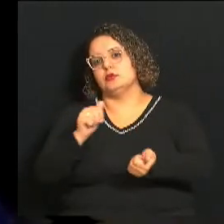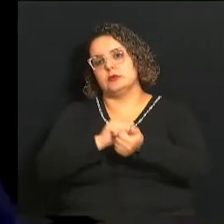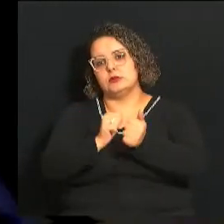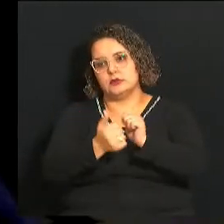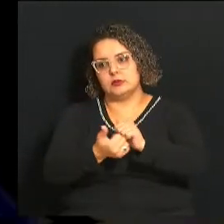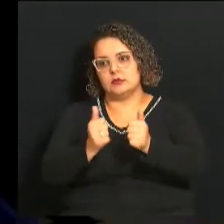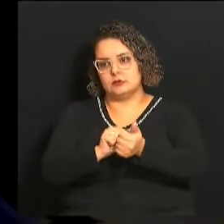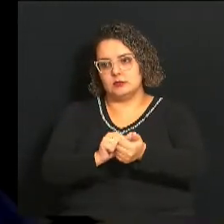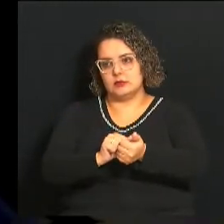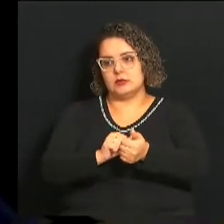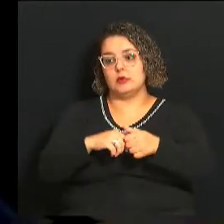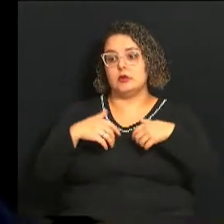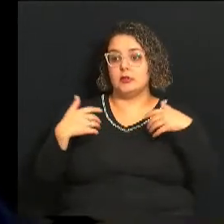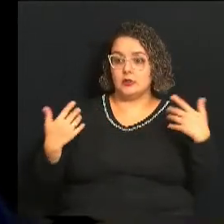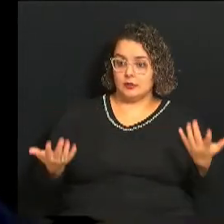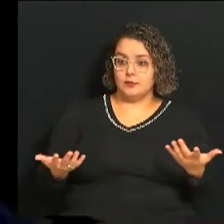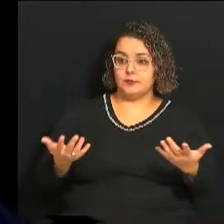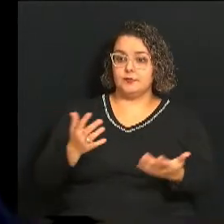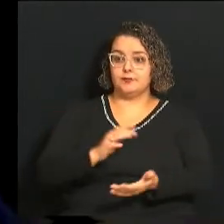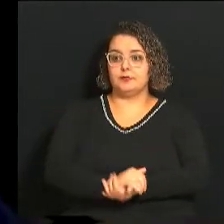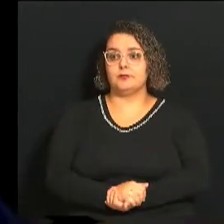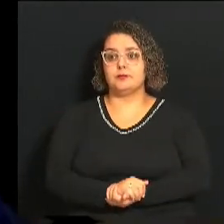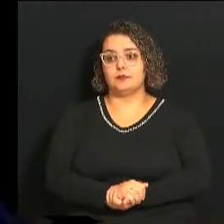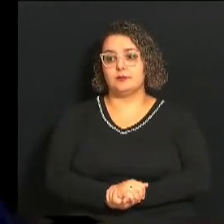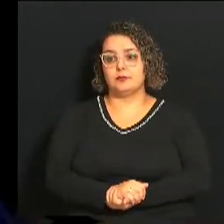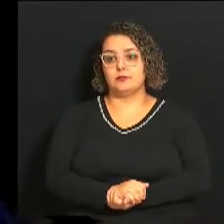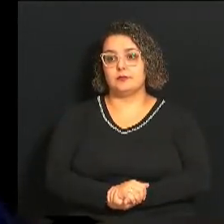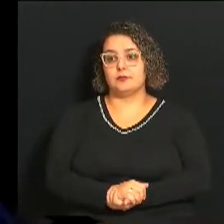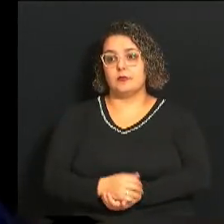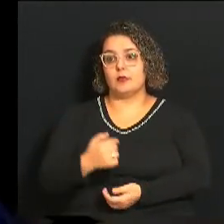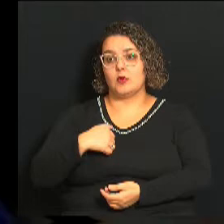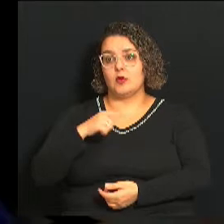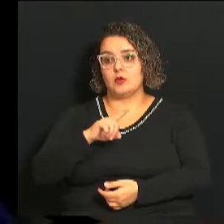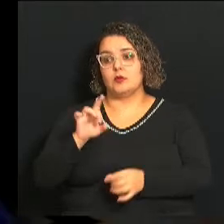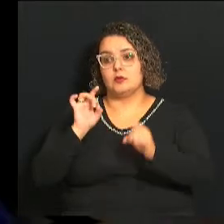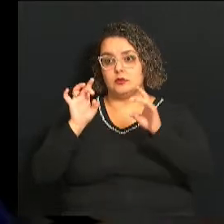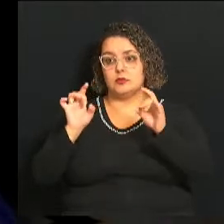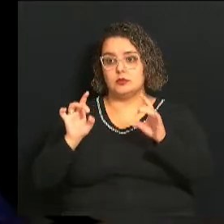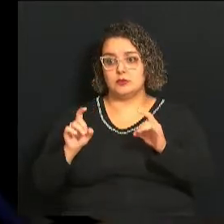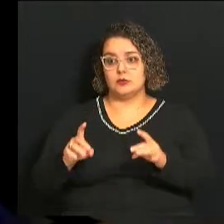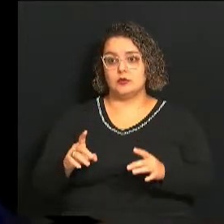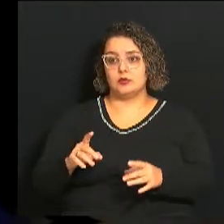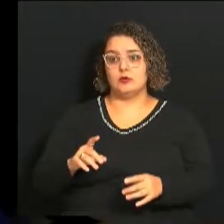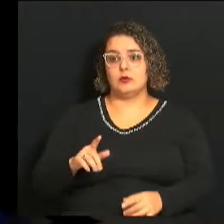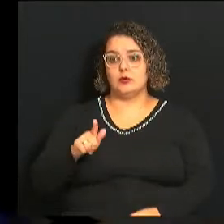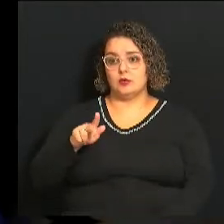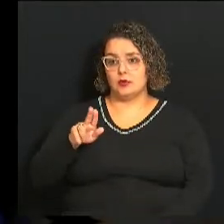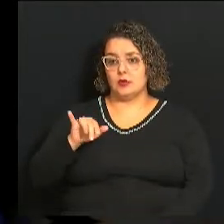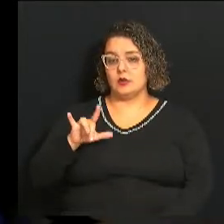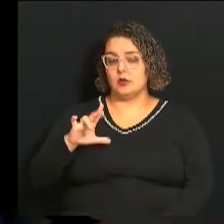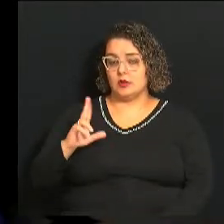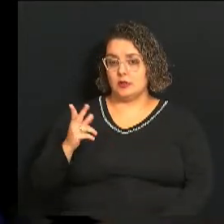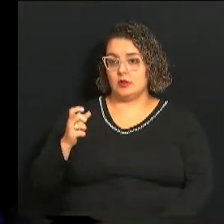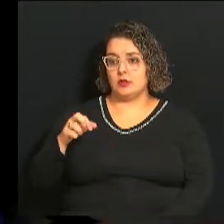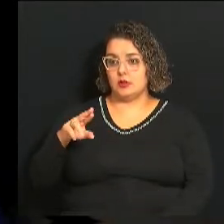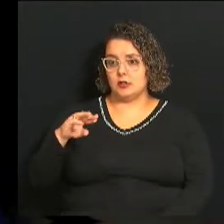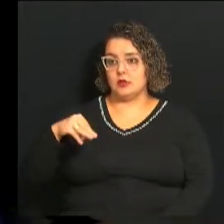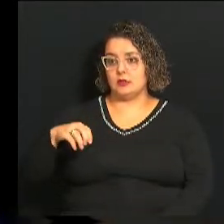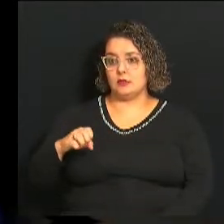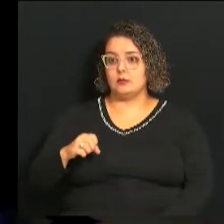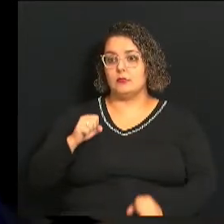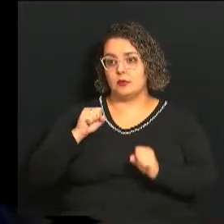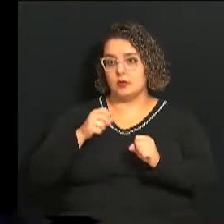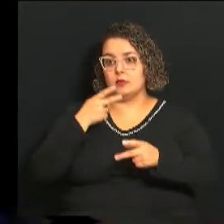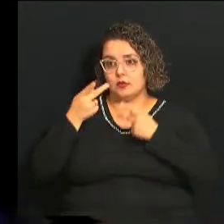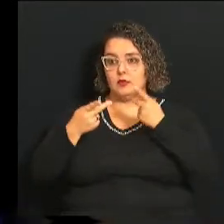né? E aí, também, né, eu não sou especialista, mas aí talvez o Guilherme possa dizer, nós temos um problema também com a rede subterrânea, porque as